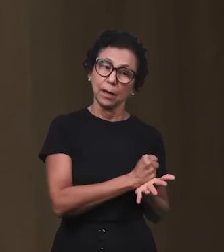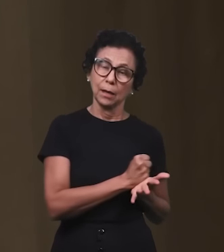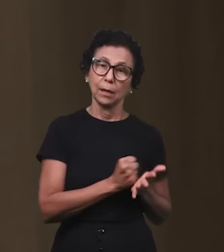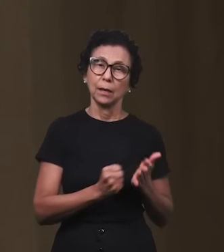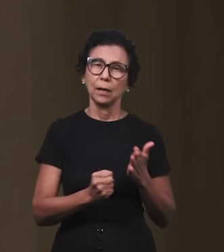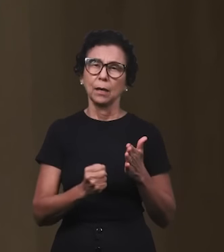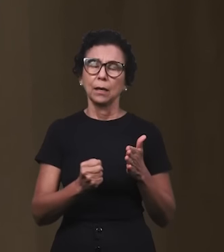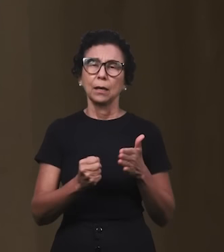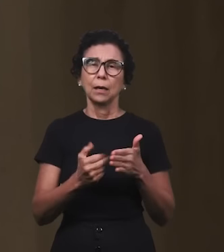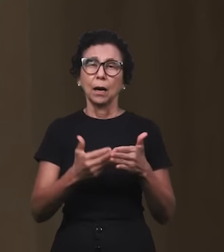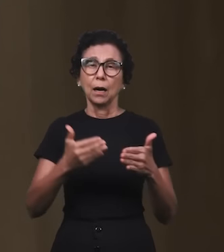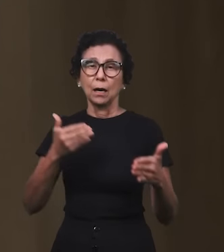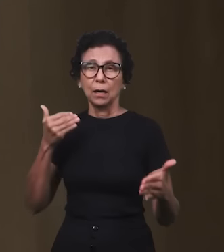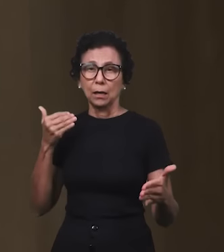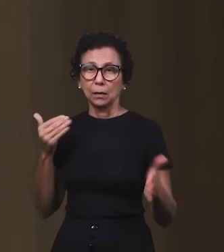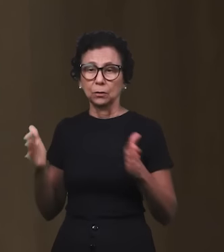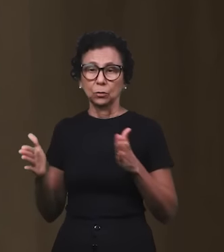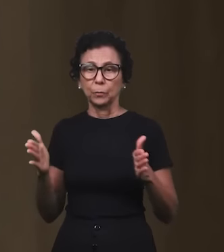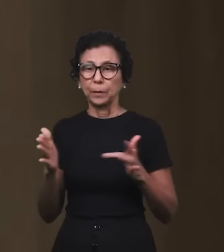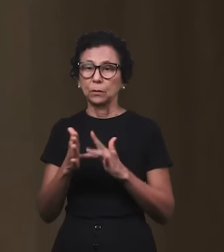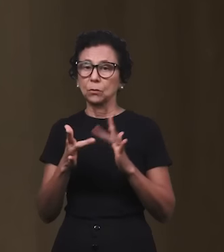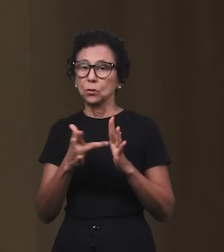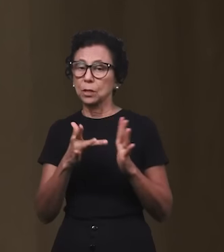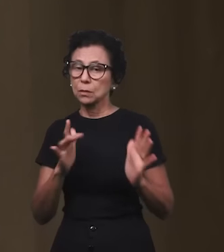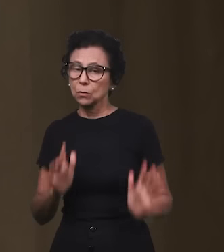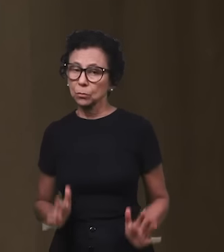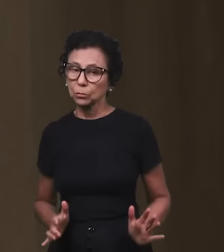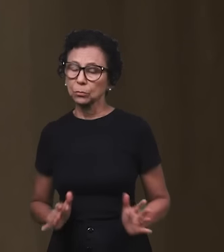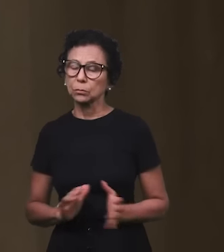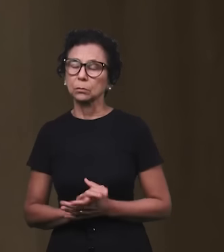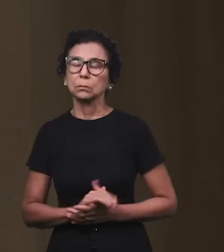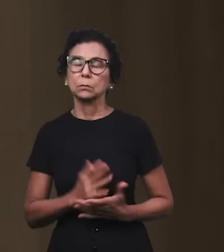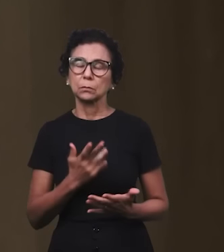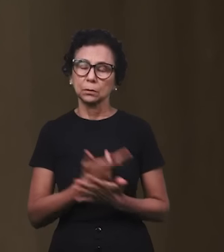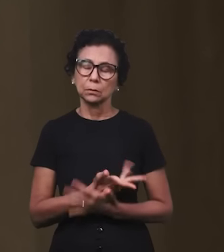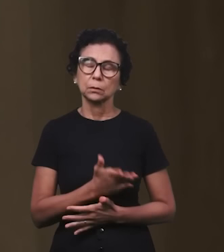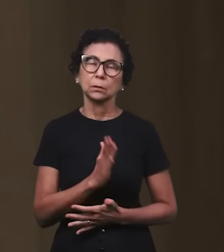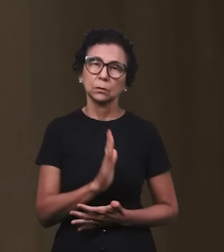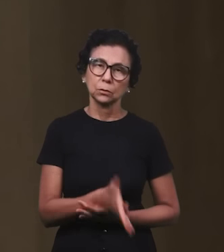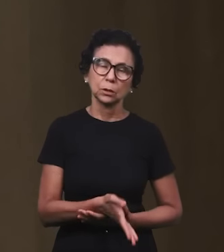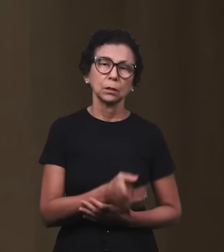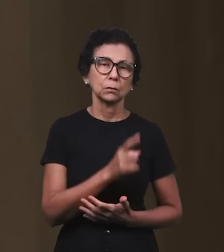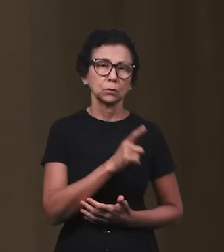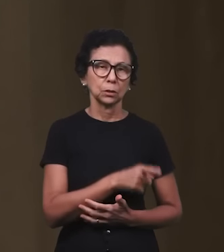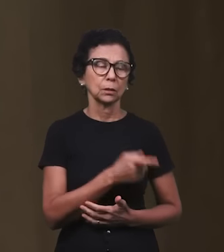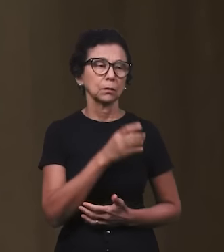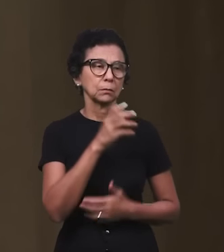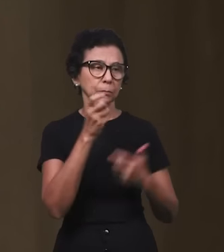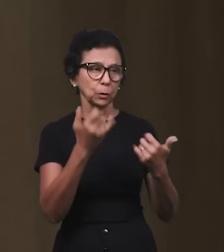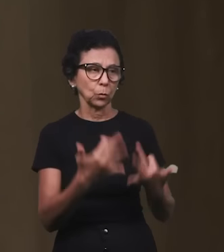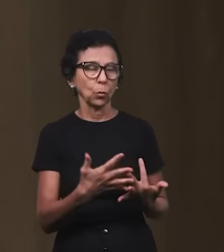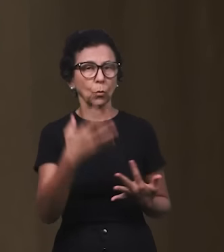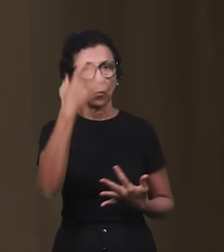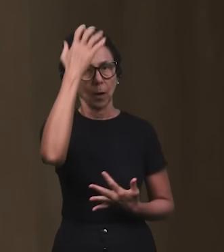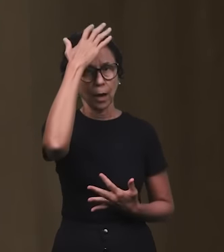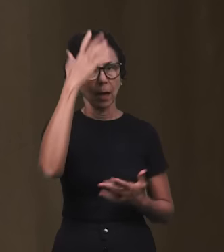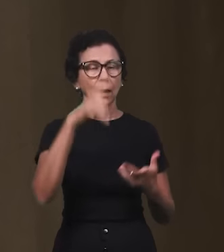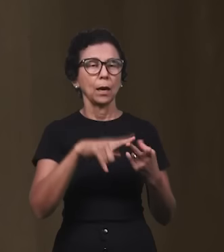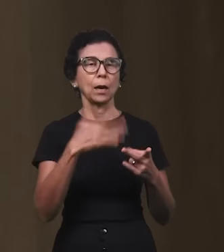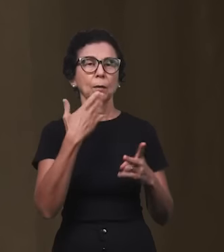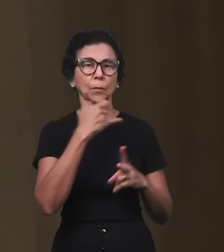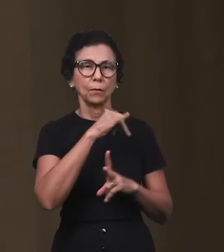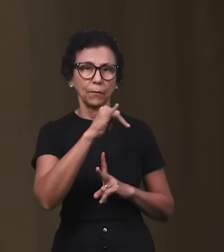antes ainda de Jesus, da igreja. Então, isso já acontecia, as experiências que o pastor contou aqui, dos reis, dos profetas. Então,